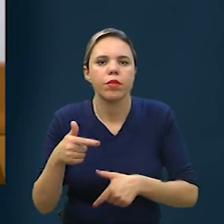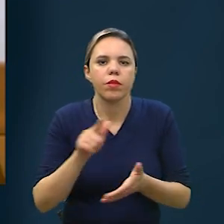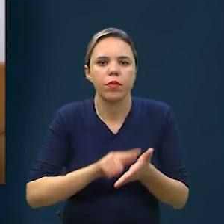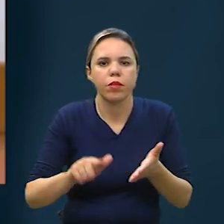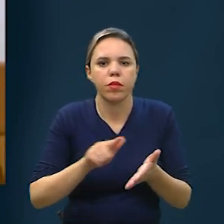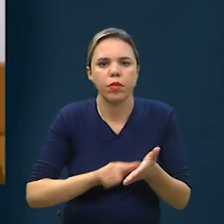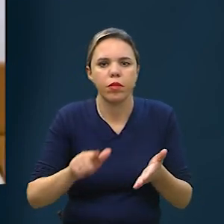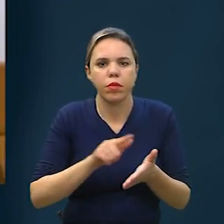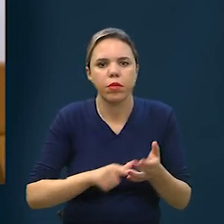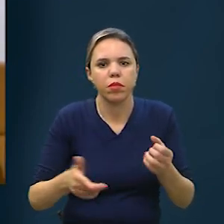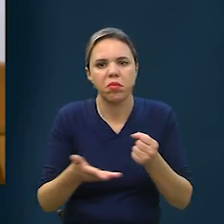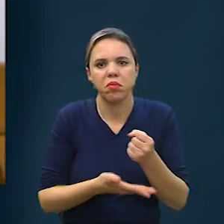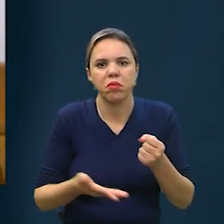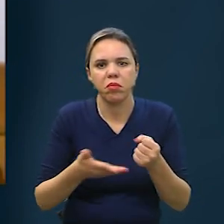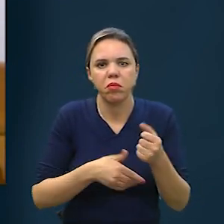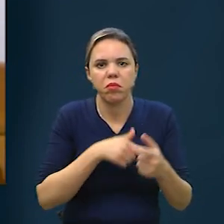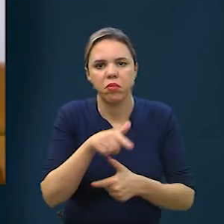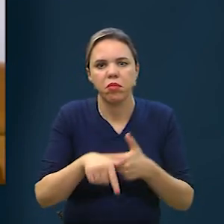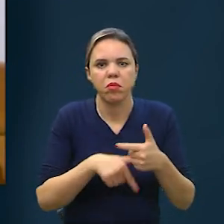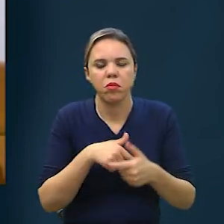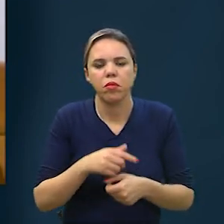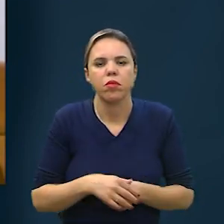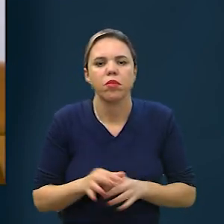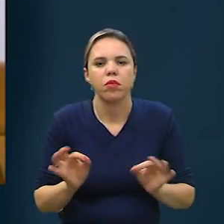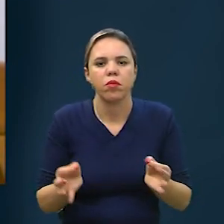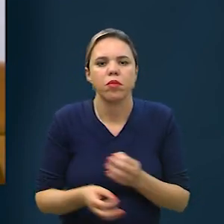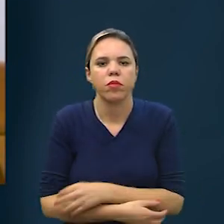de doméstica, trabalhando num serviço